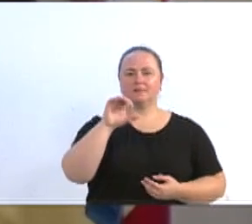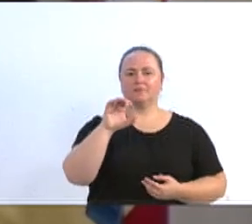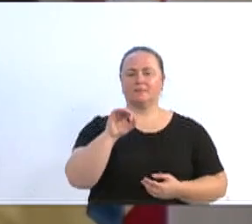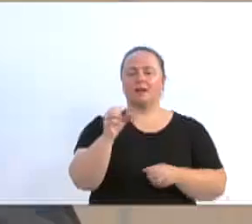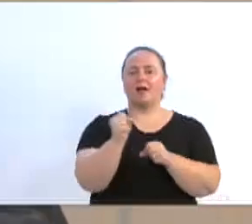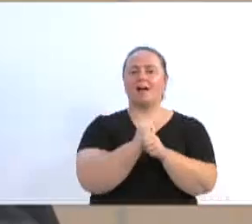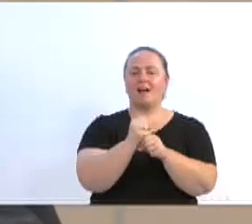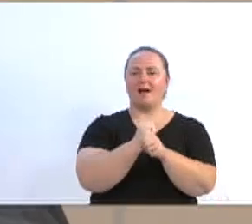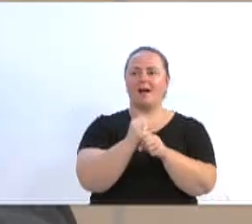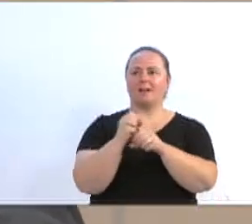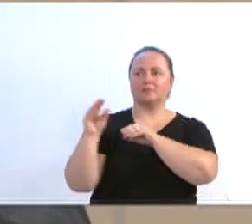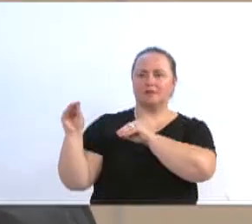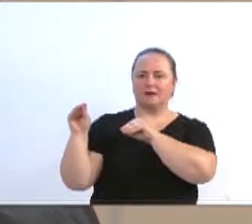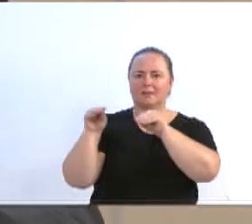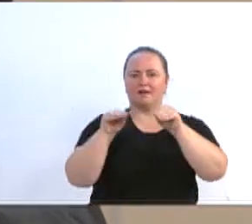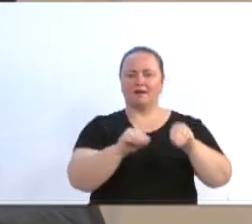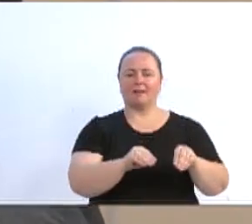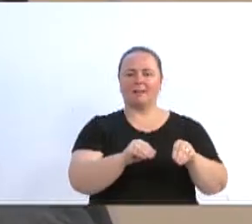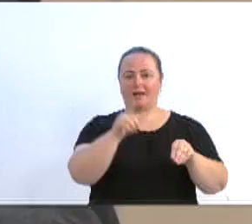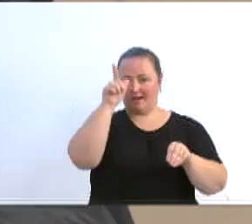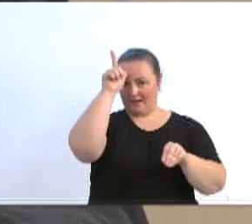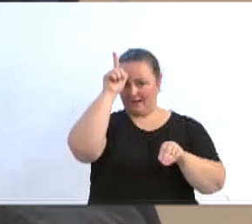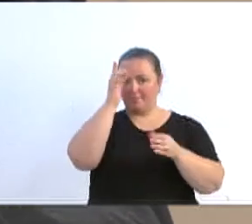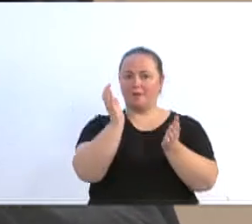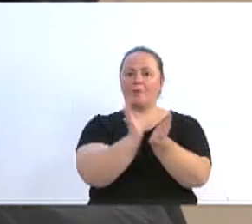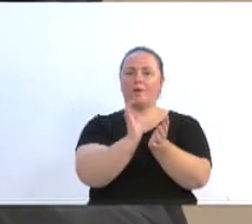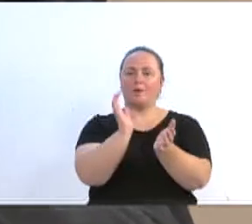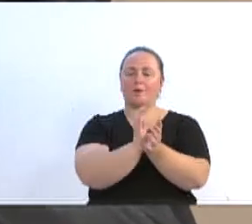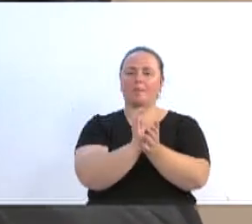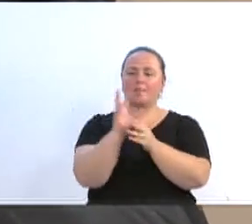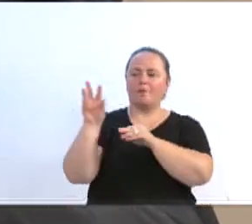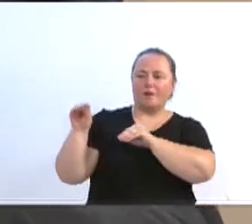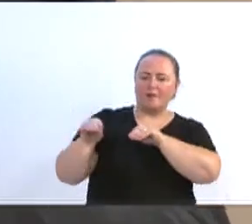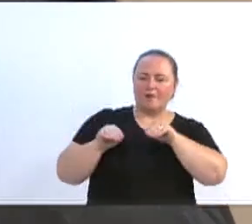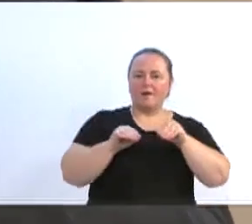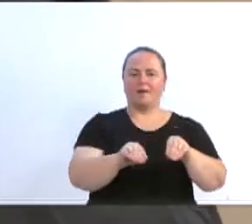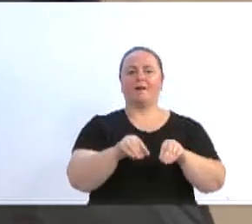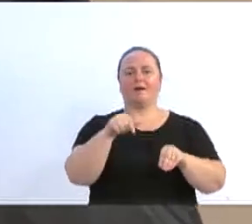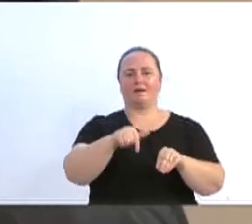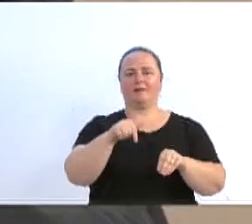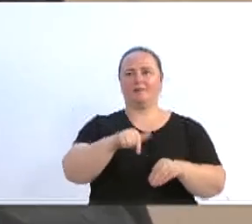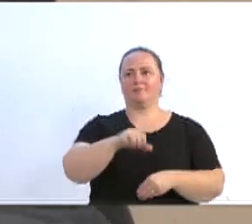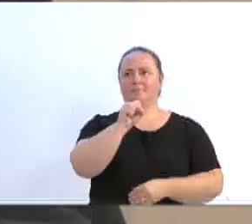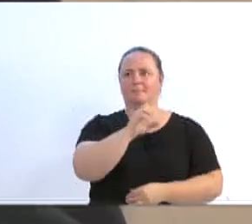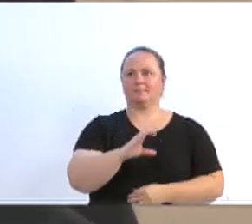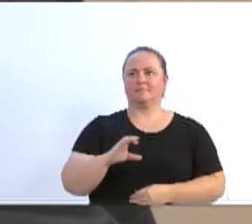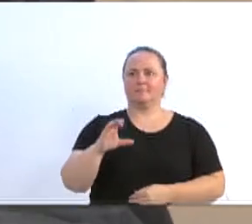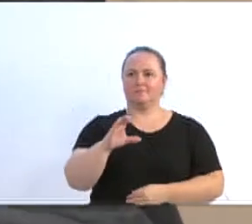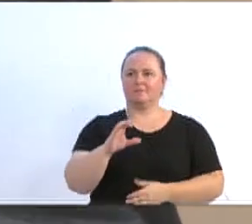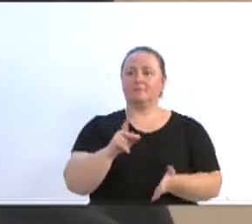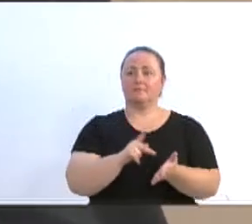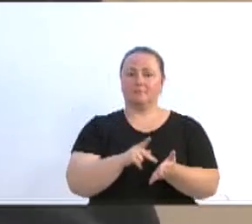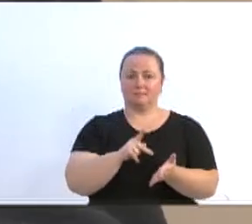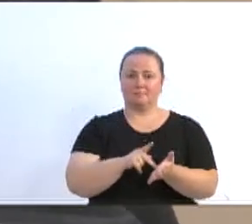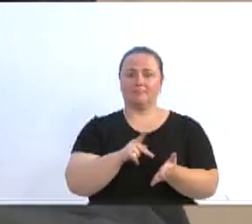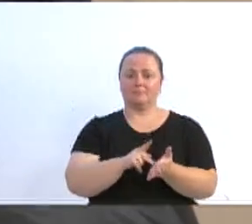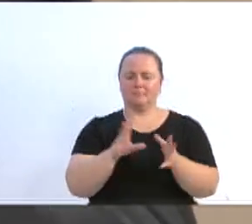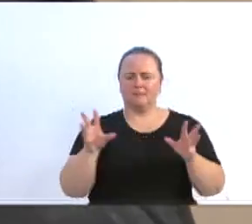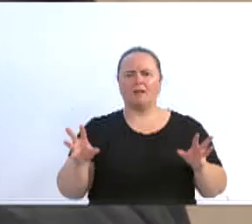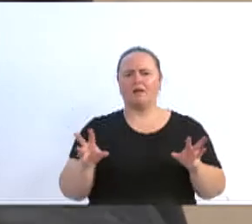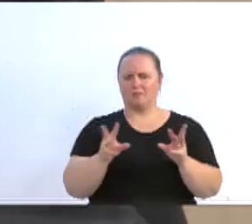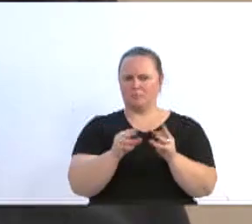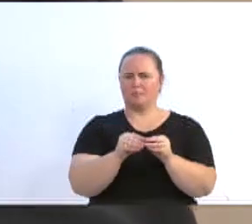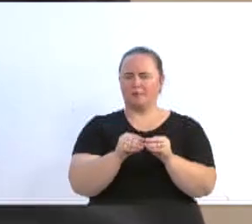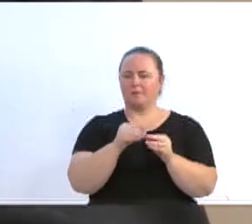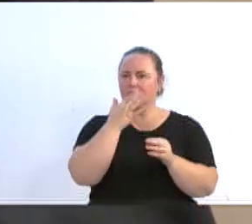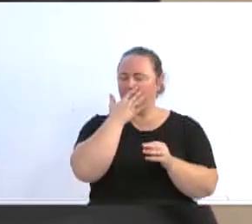alemã para Santa Catarina. E essa matéria aqui do jornal alemão, eu vou falar para vocês, resumir. Ela